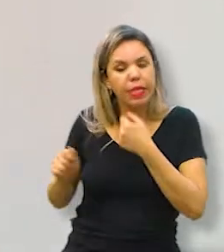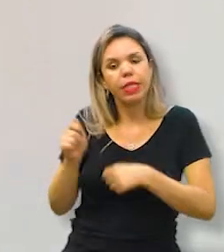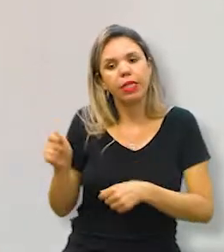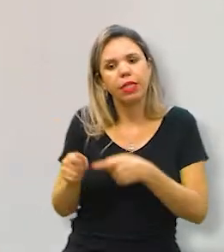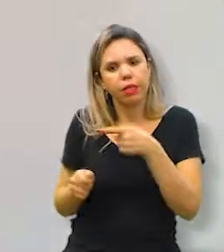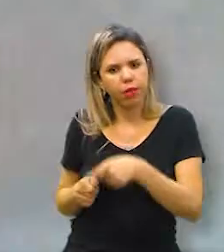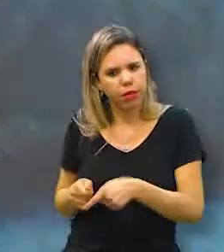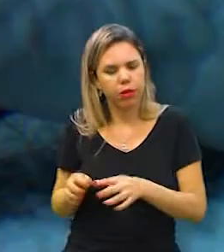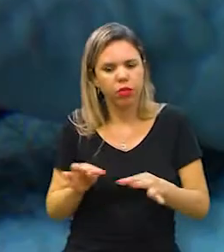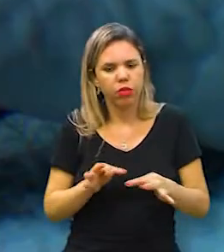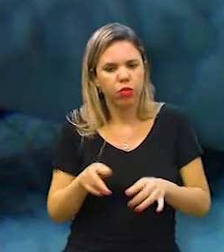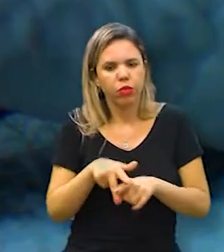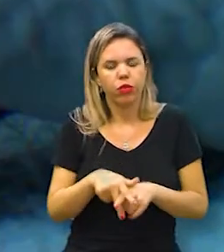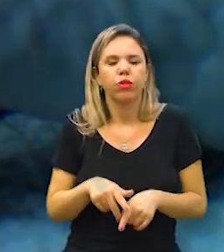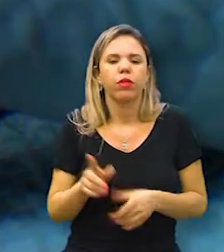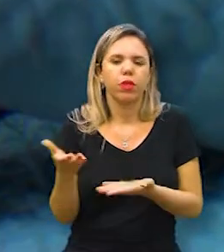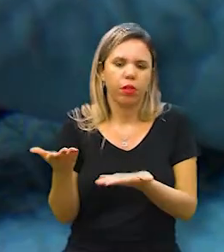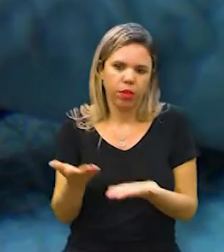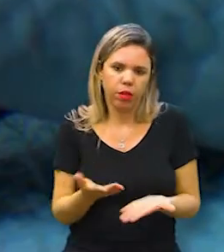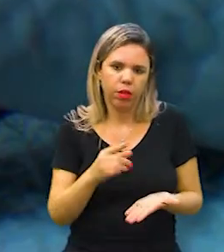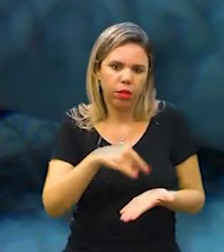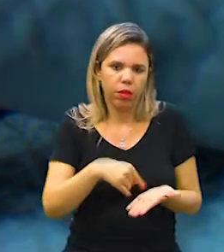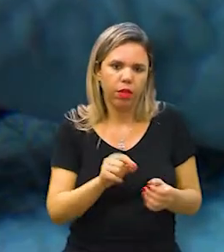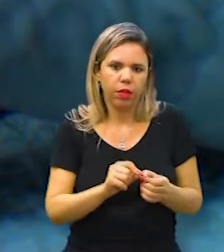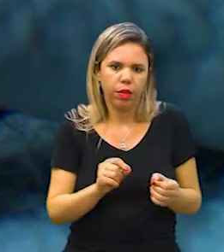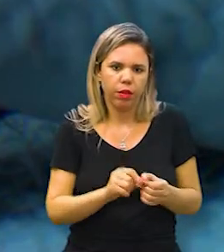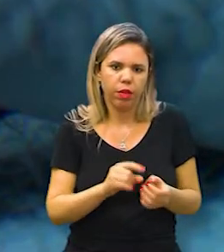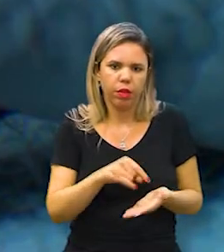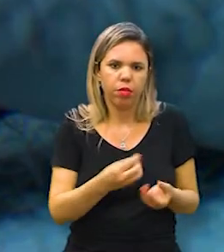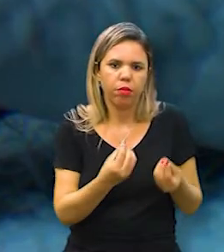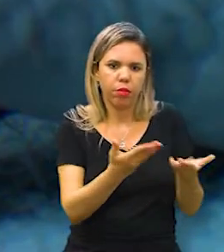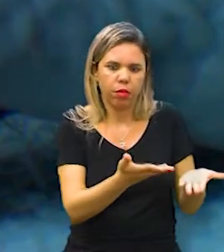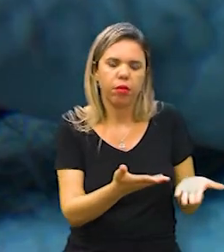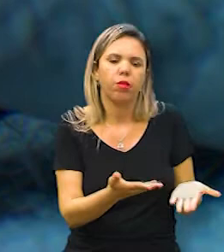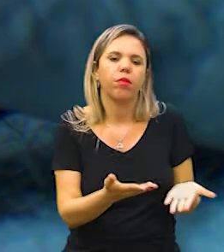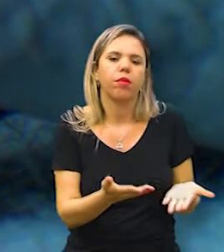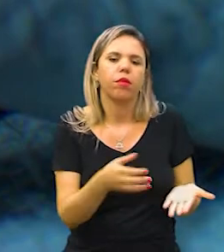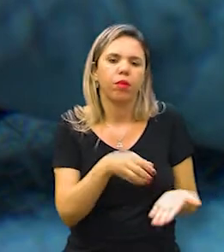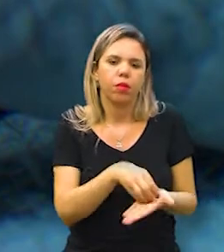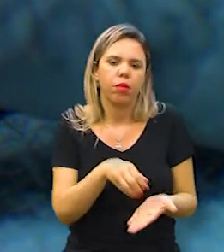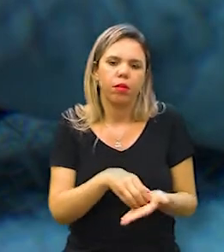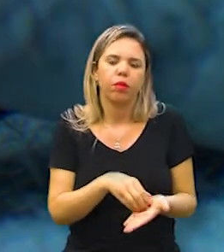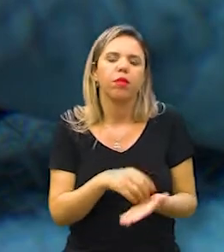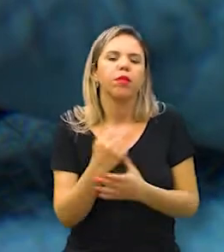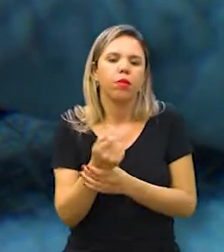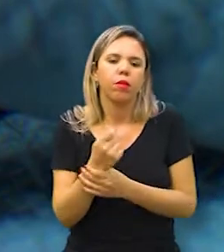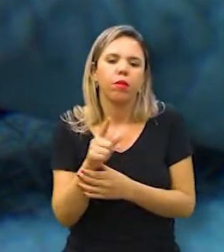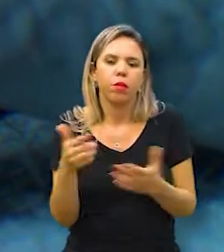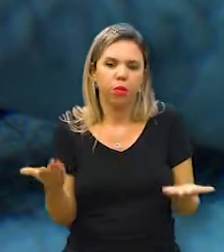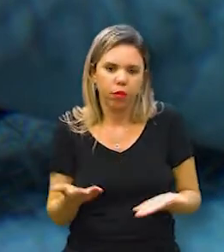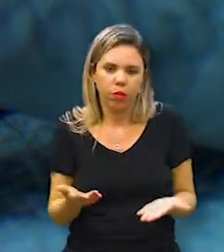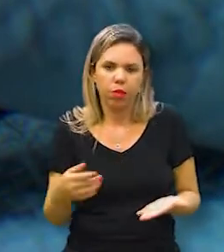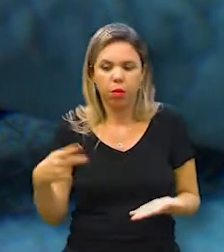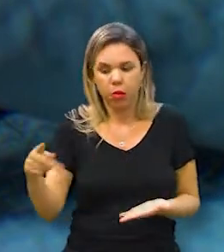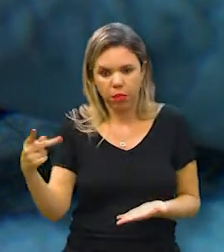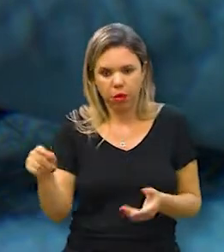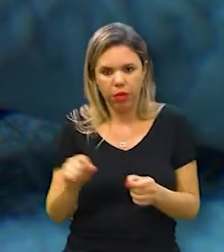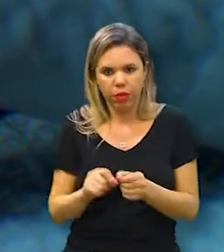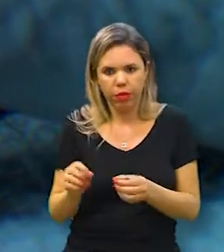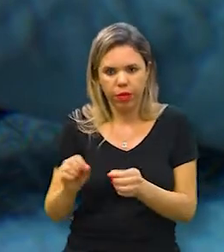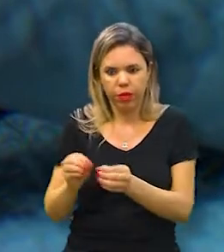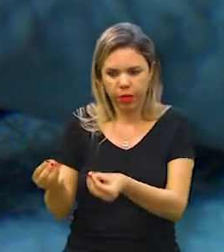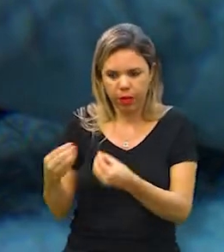de Ecoterapia é que recebia e fazia o encaminhamento para o centro de referência. Atualmente, é ele que nos